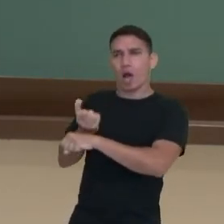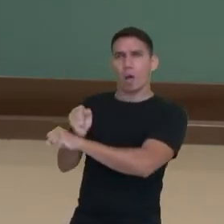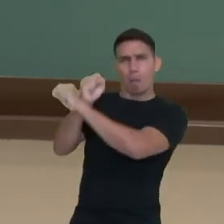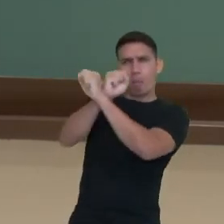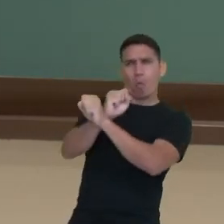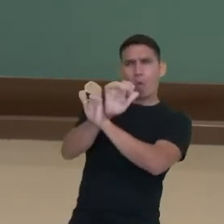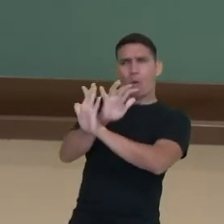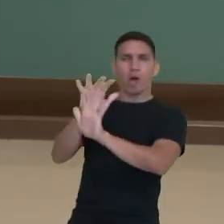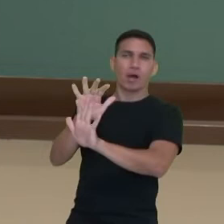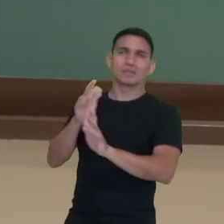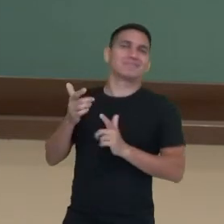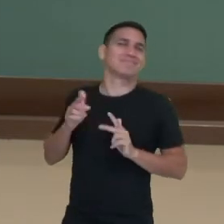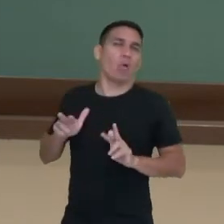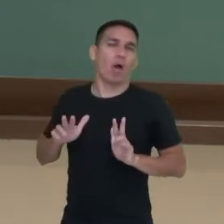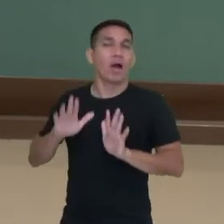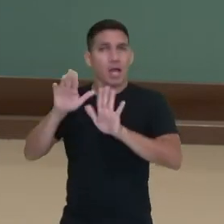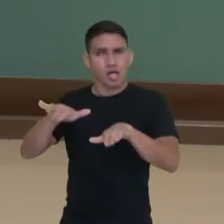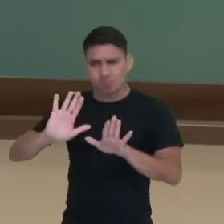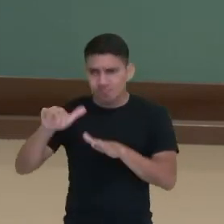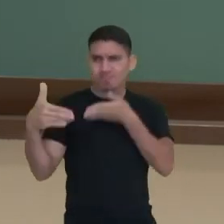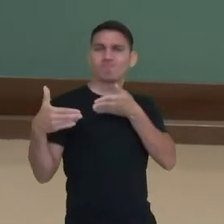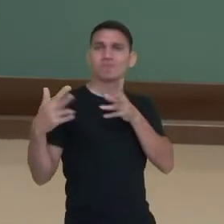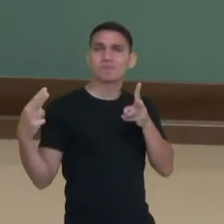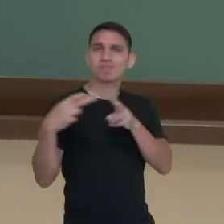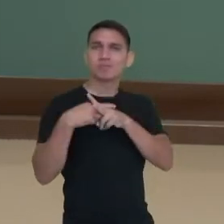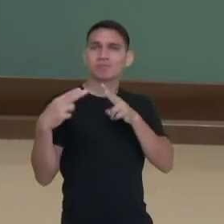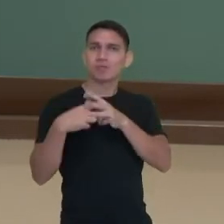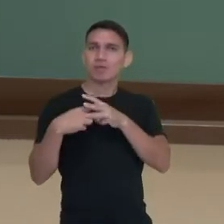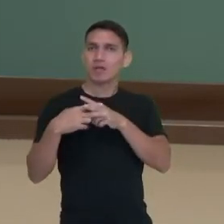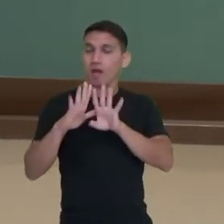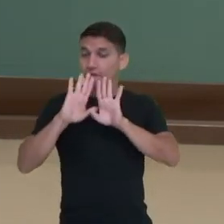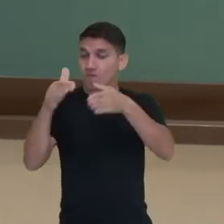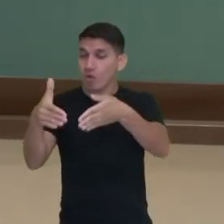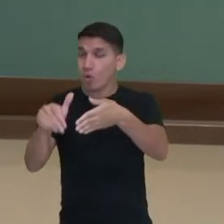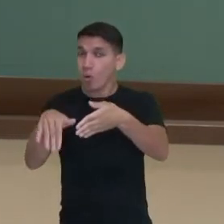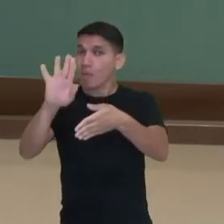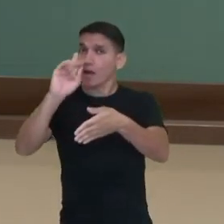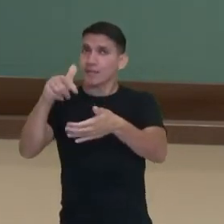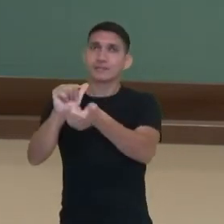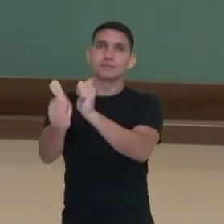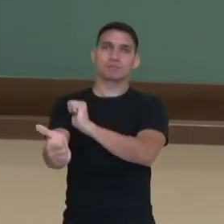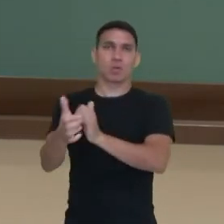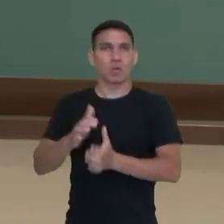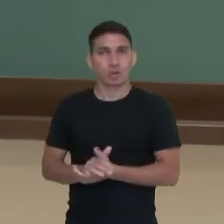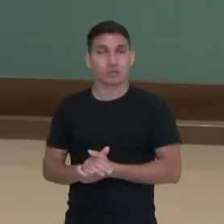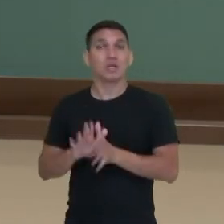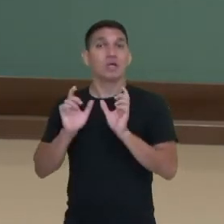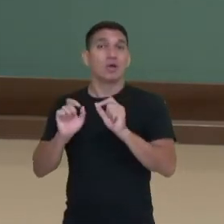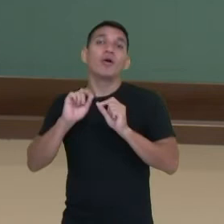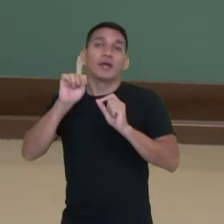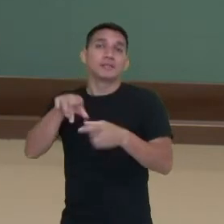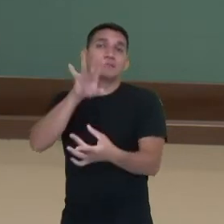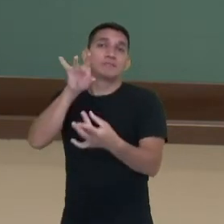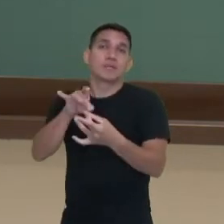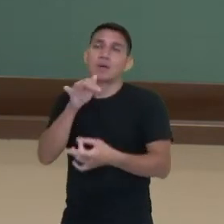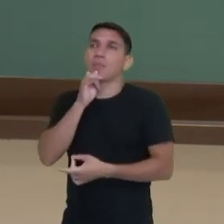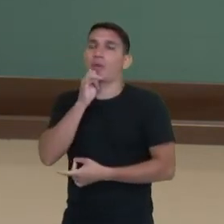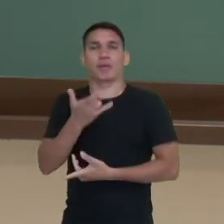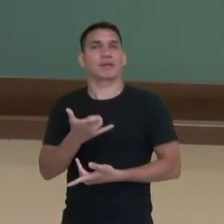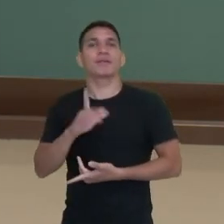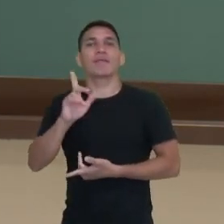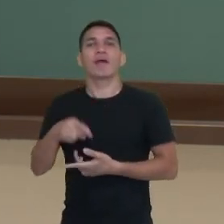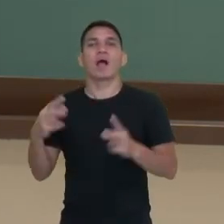tá? Ele é um combate mais voltado mais para o esporte, como é a luta